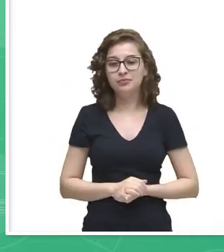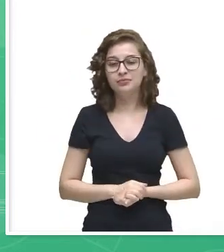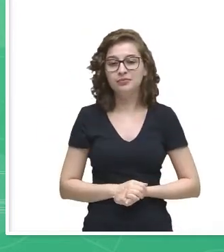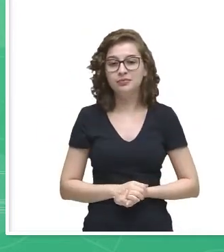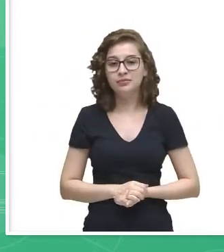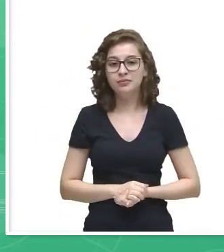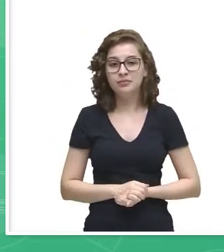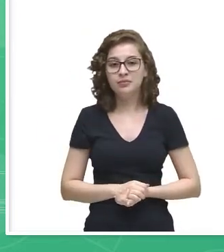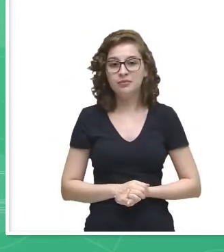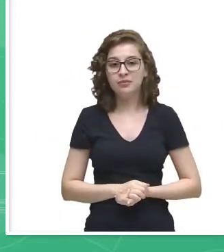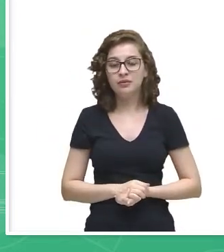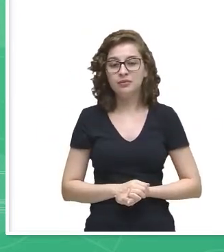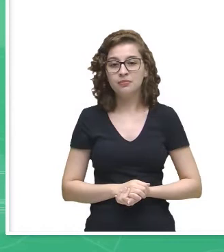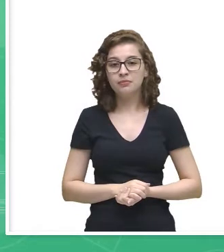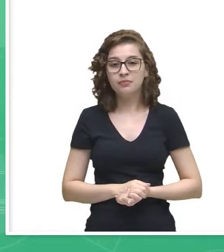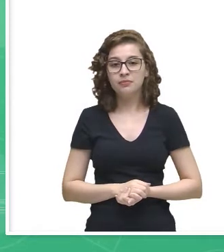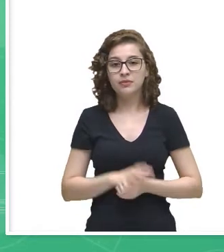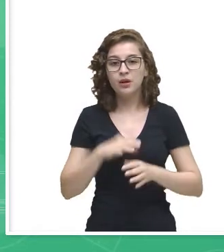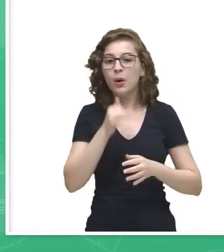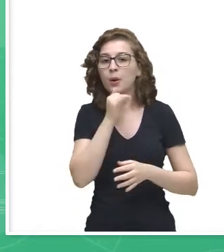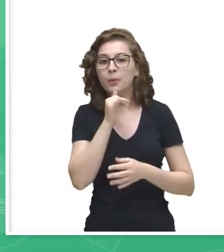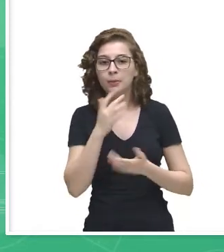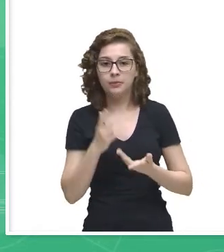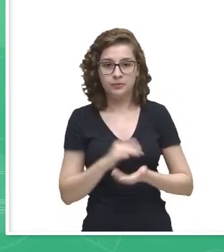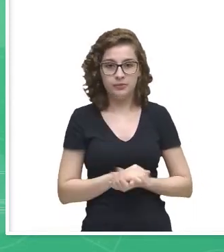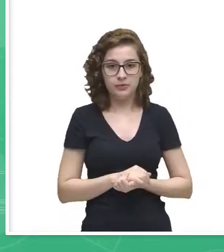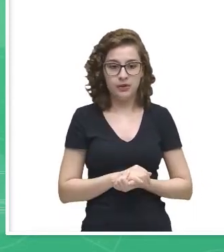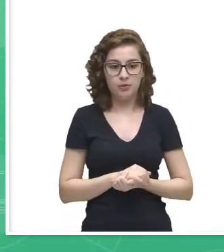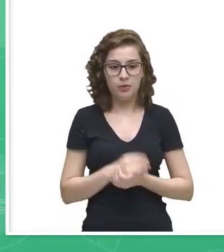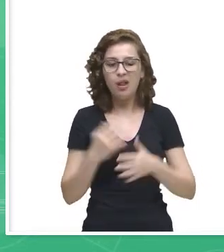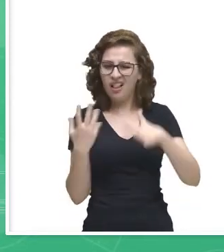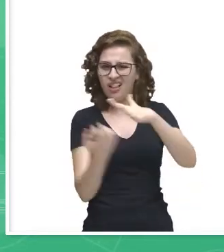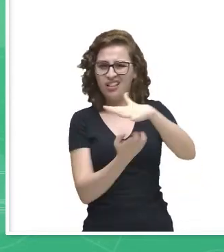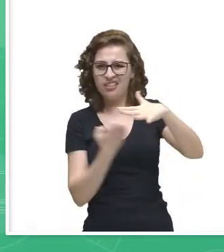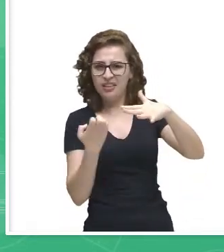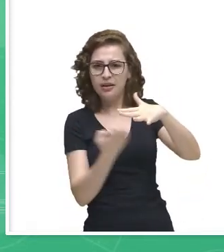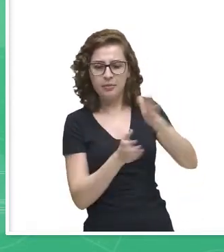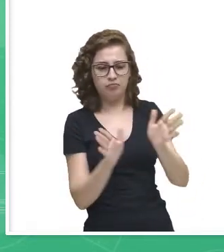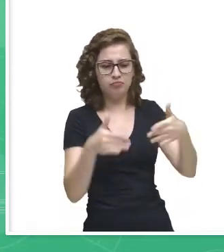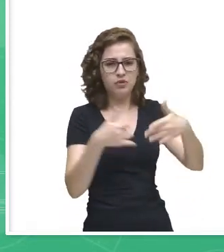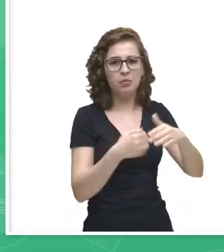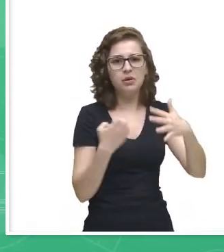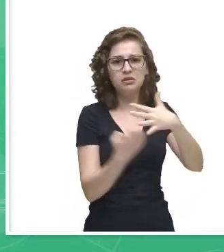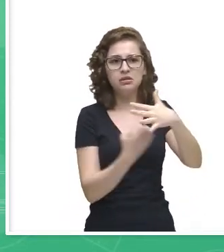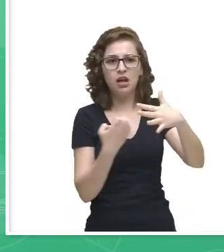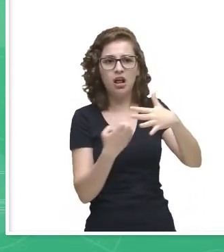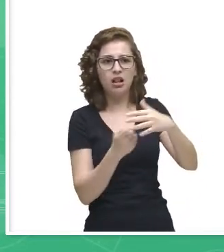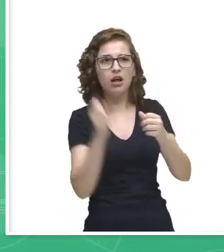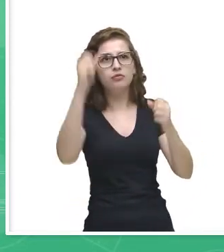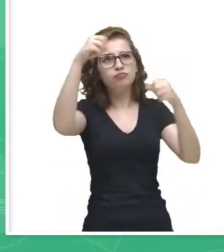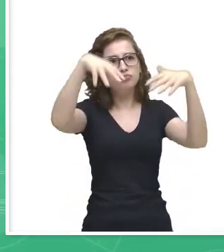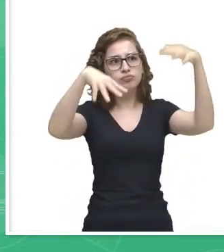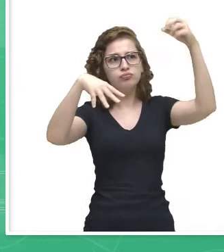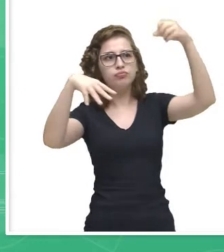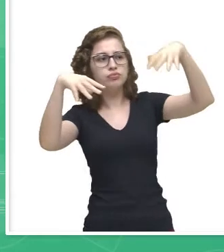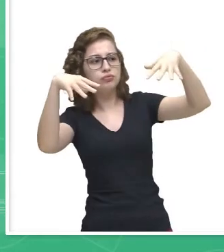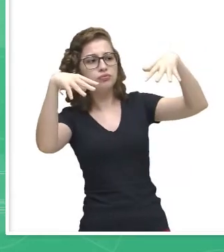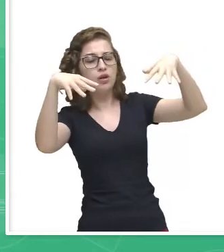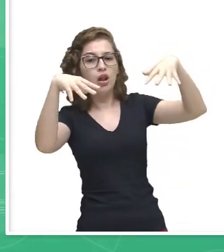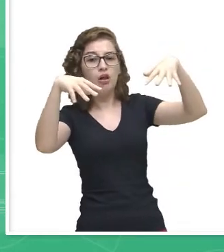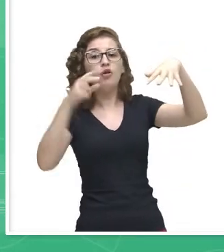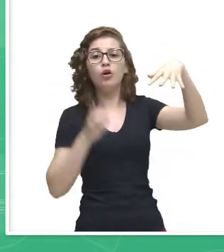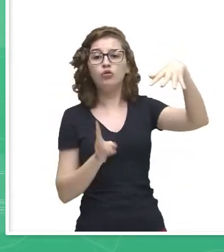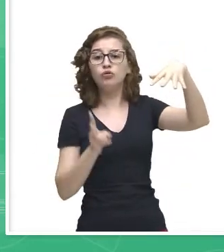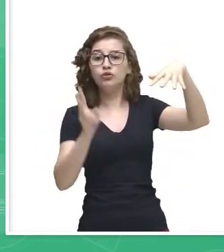não permitia que as luzes fossem apagadas à noite. Mesmo que ele não estivesse lá. Para quê? Para que